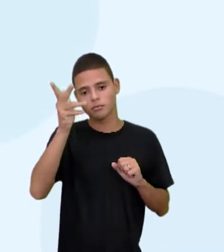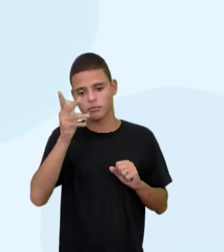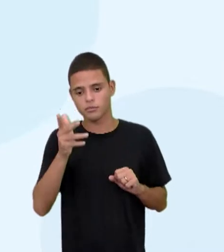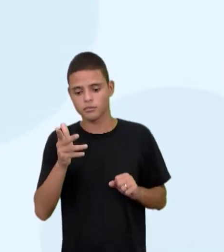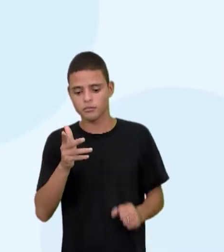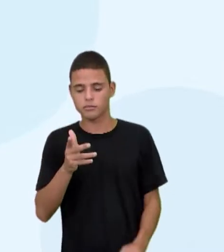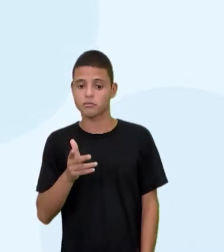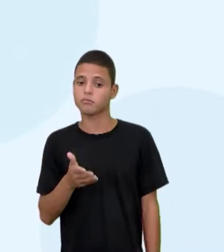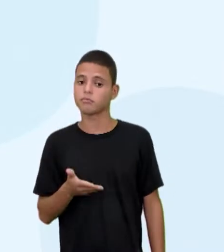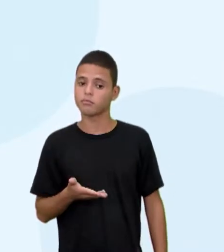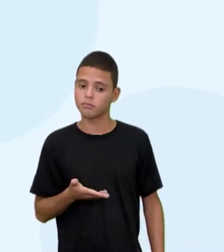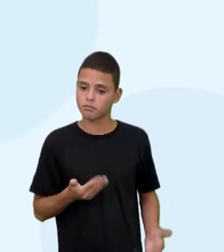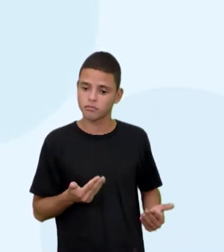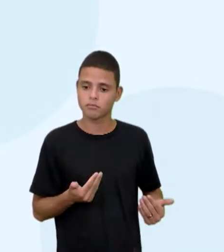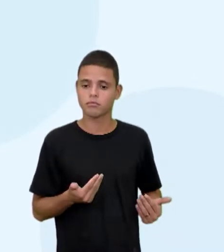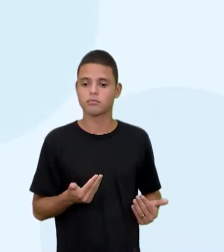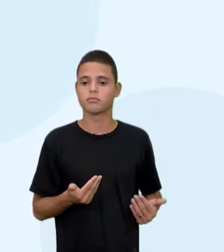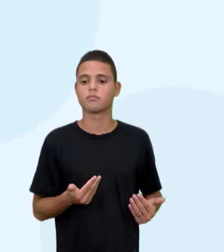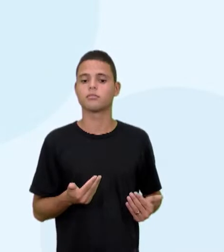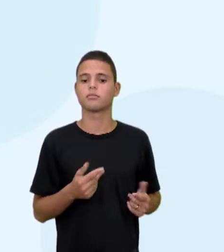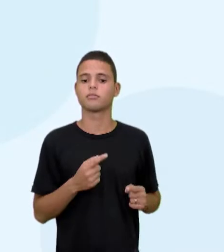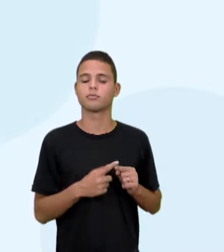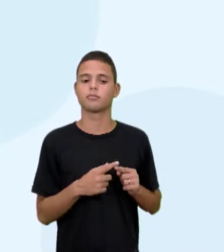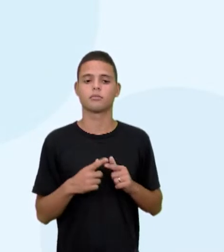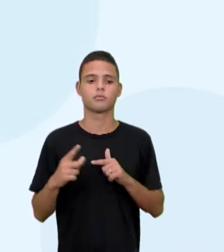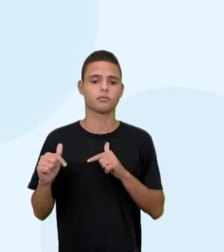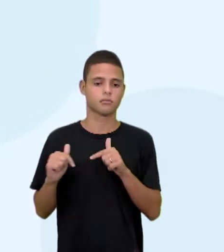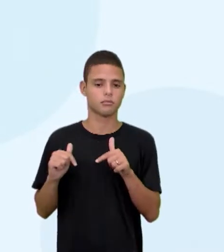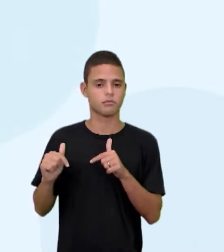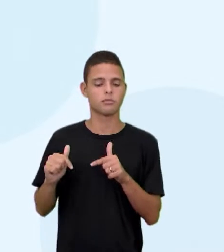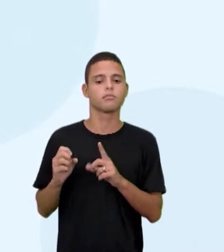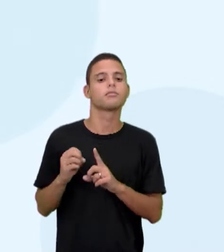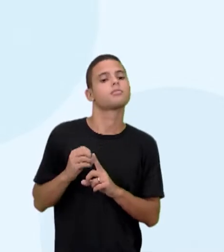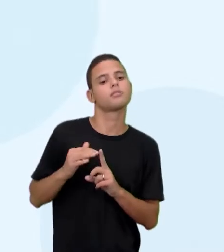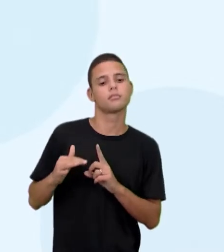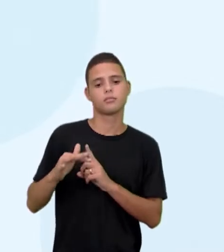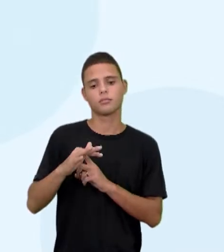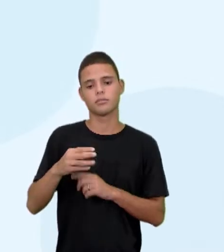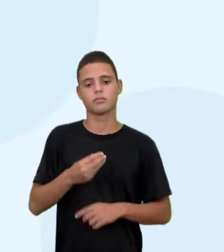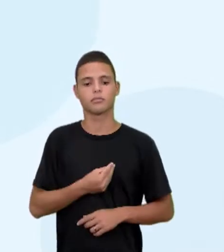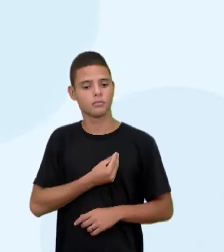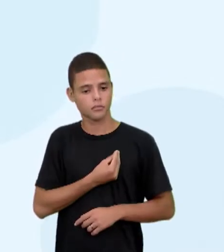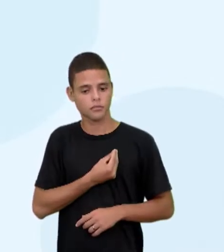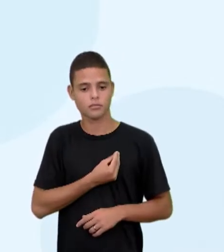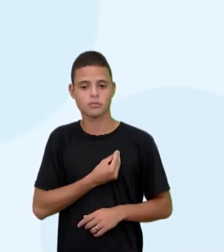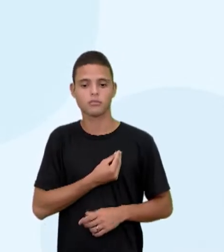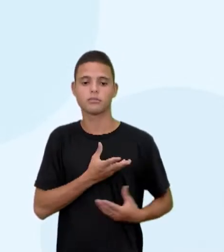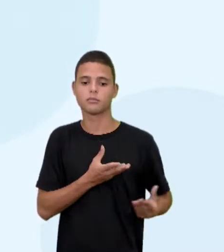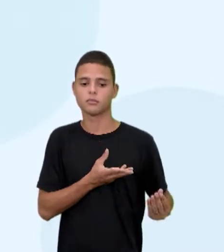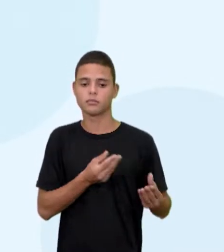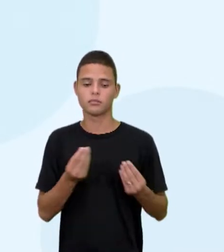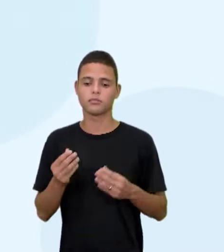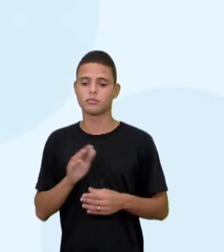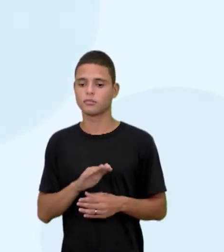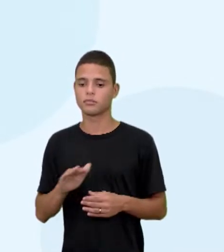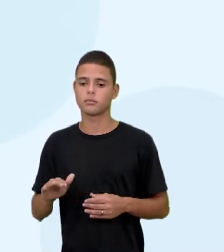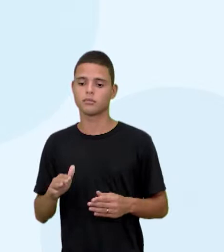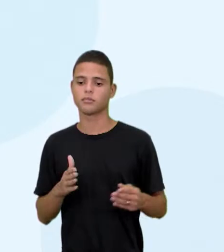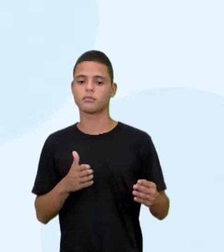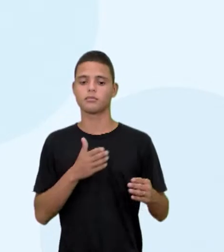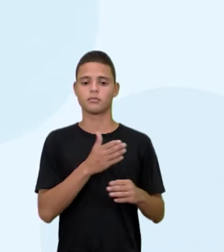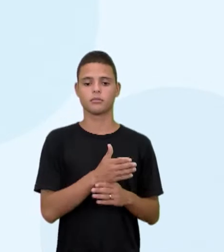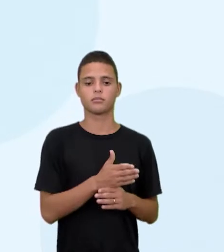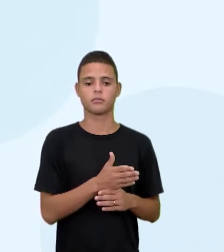cedo, tá? A gente hoje, por causa do trabalho, da sociedade em que a gente vive, muitas crianças hoje vão para a escola